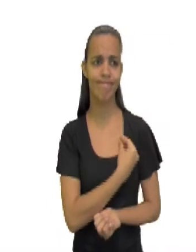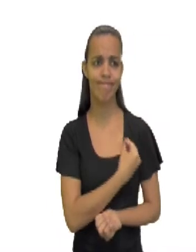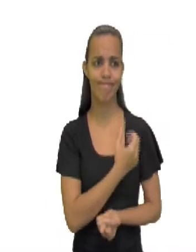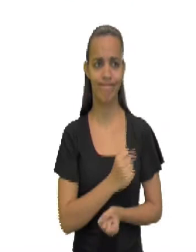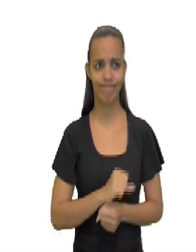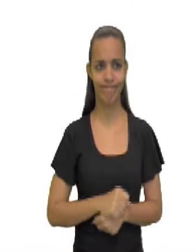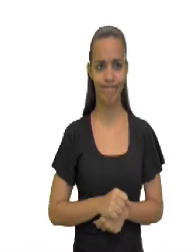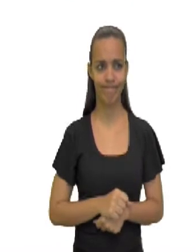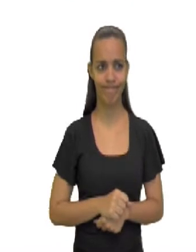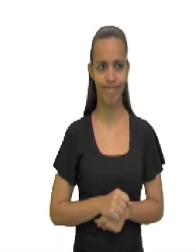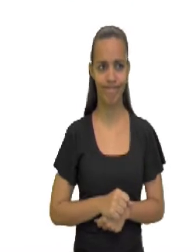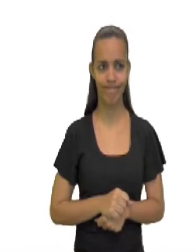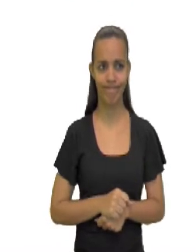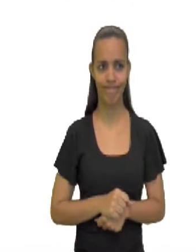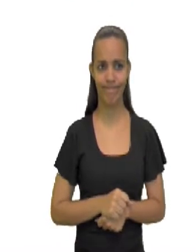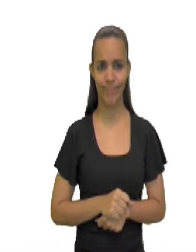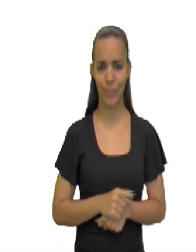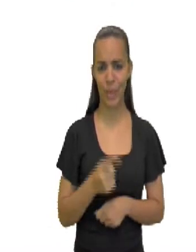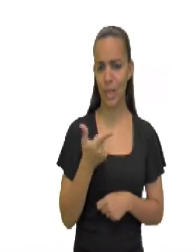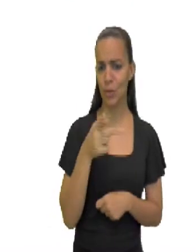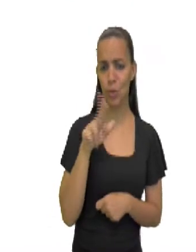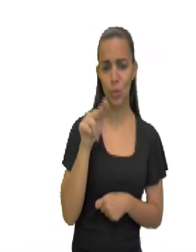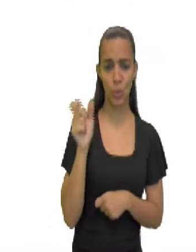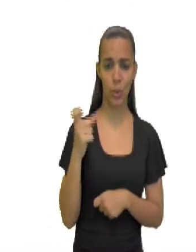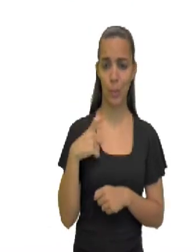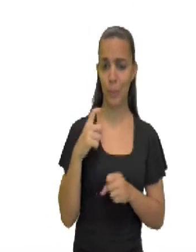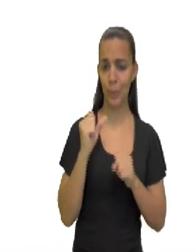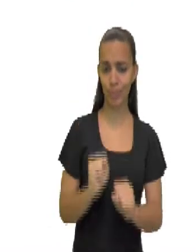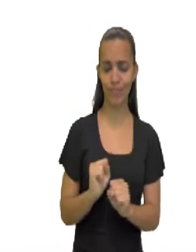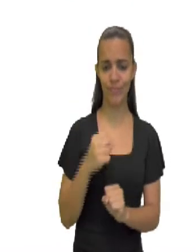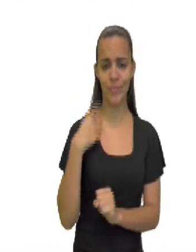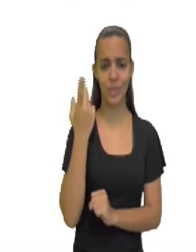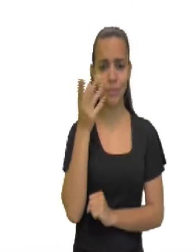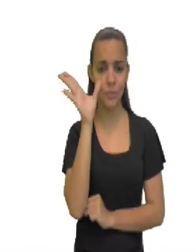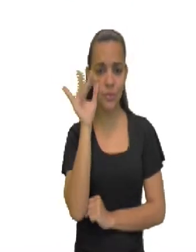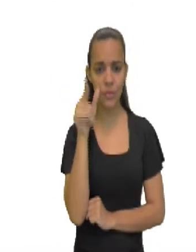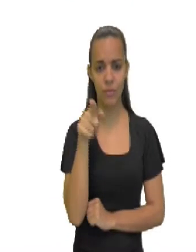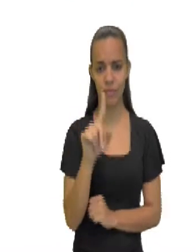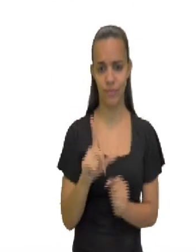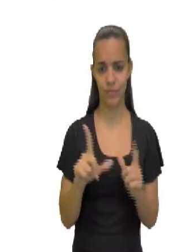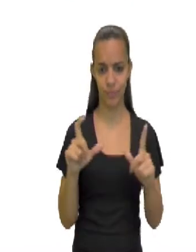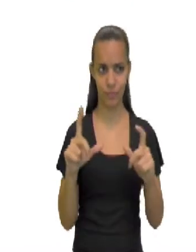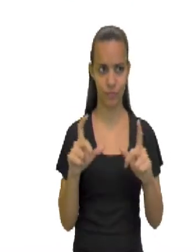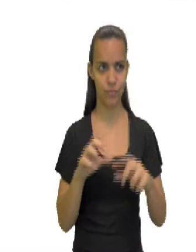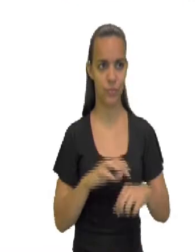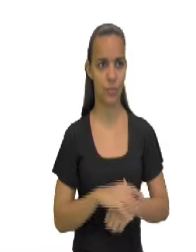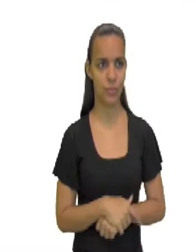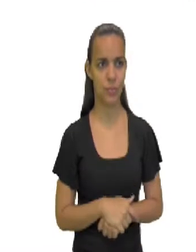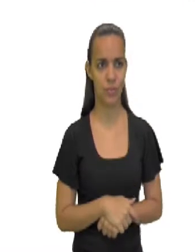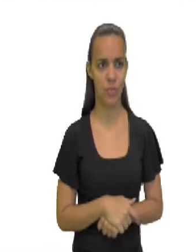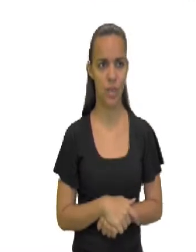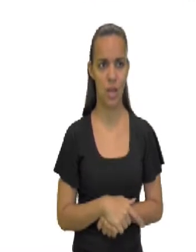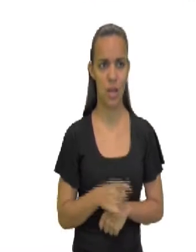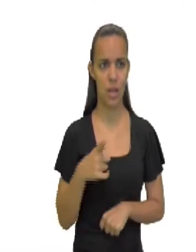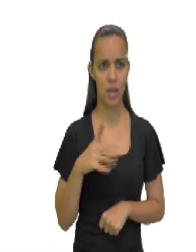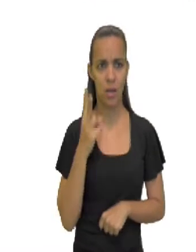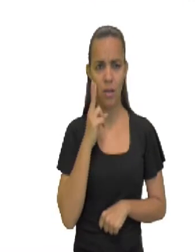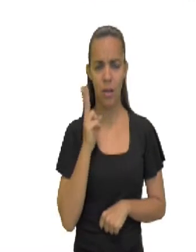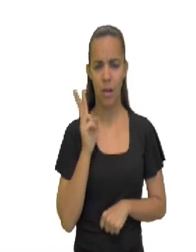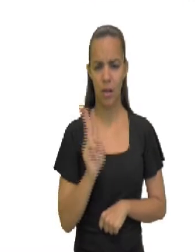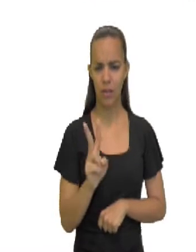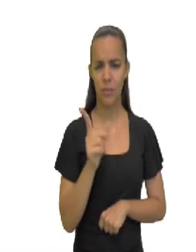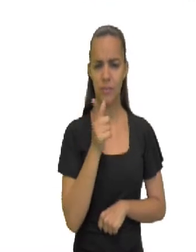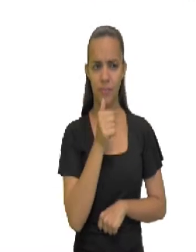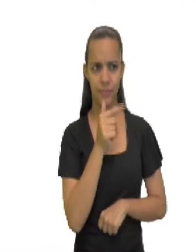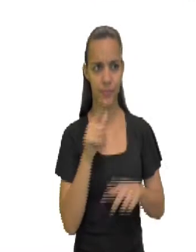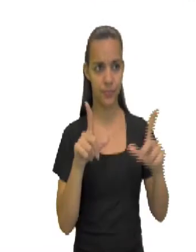que essa pessoa faz na imagem, beber desta água. Outra observação nessa imagem que eu quero que vocês